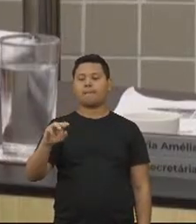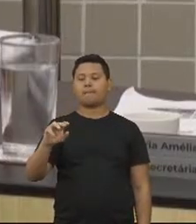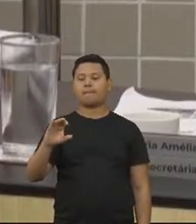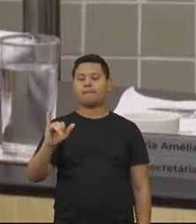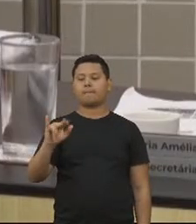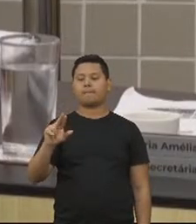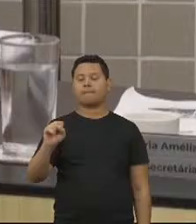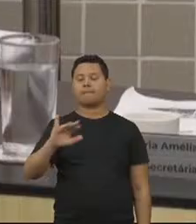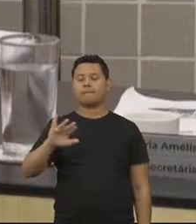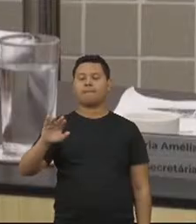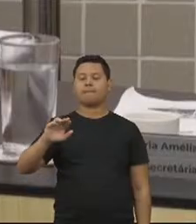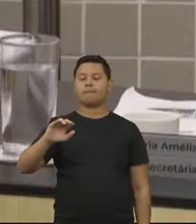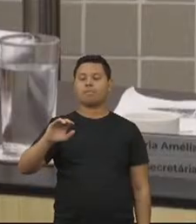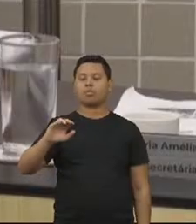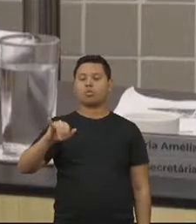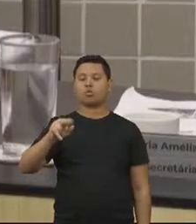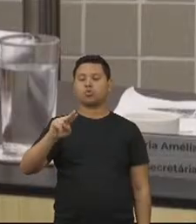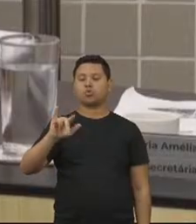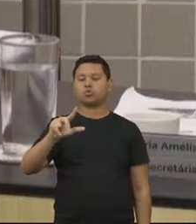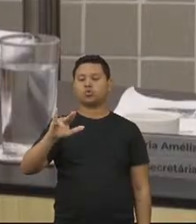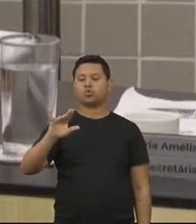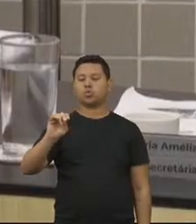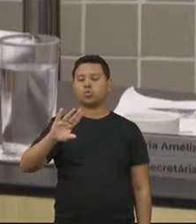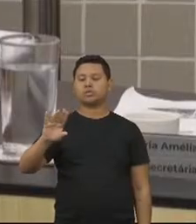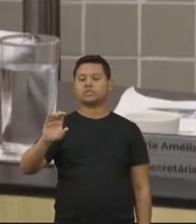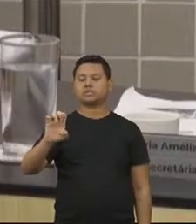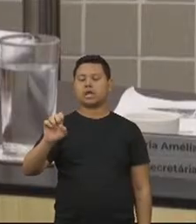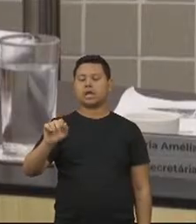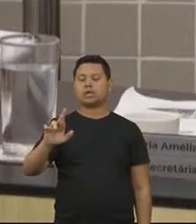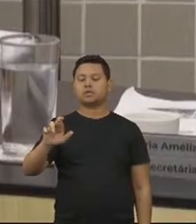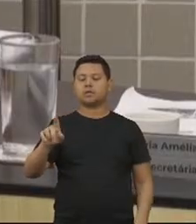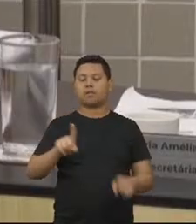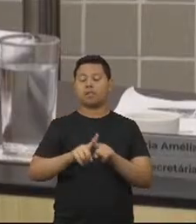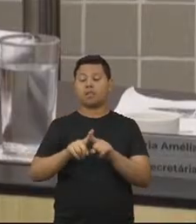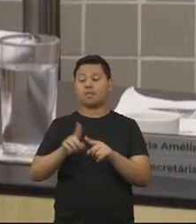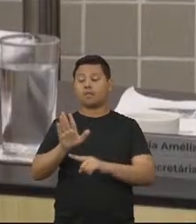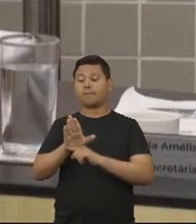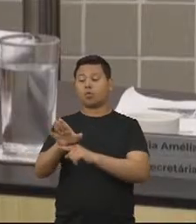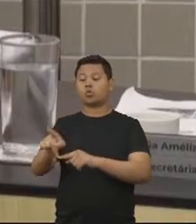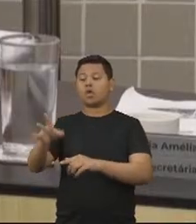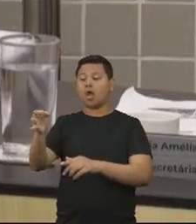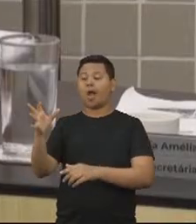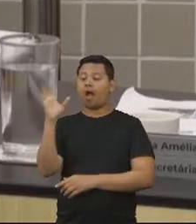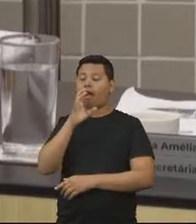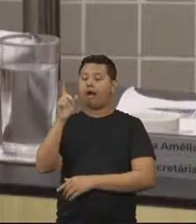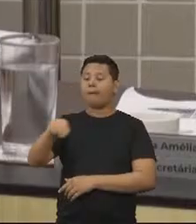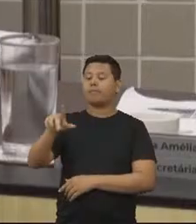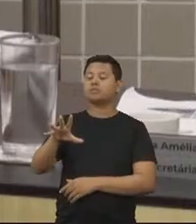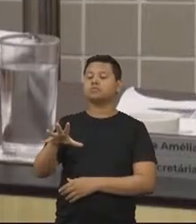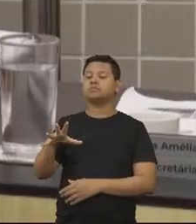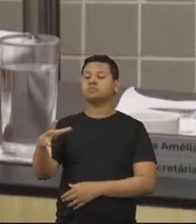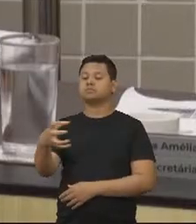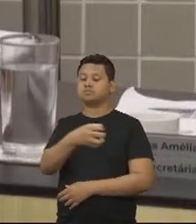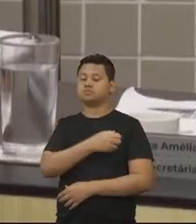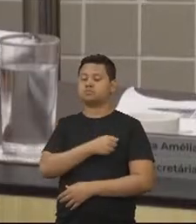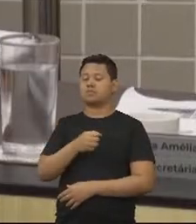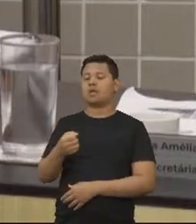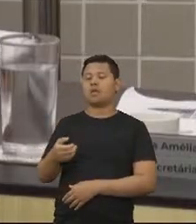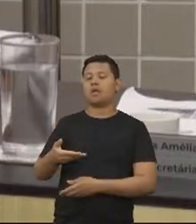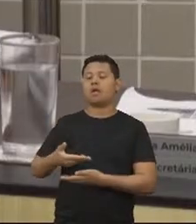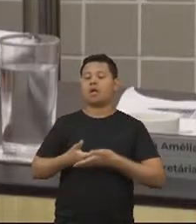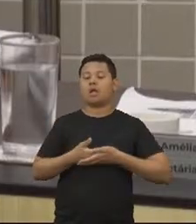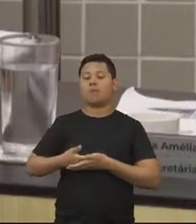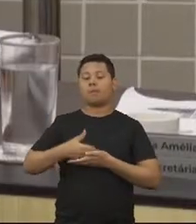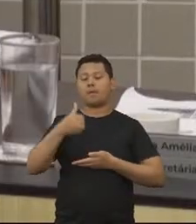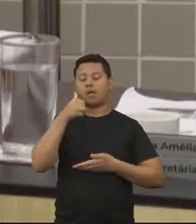PM Júlio César Domingues, pelo pronto atendimento e atuação decisiva no salvamento da recém-nascida